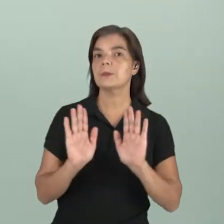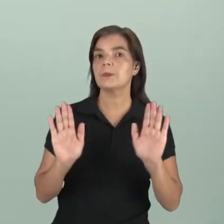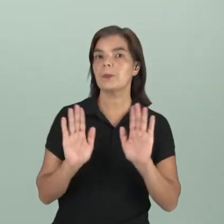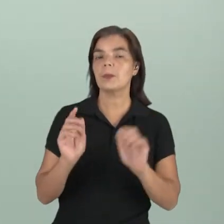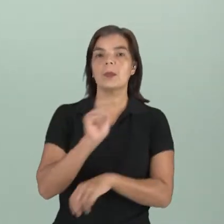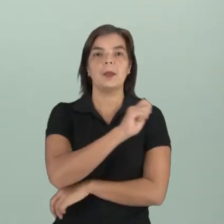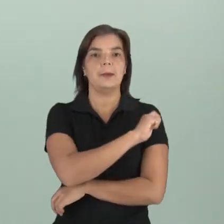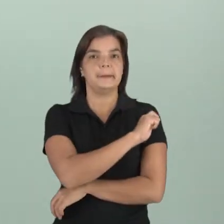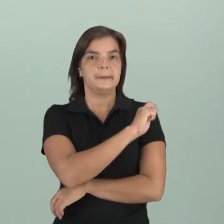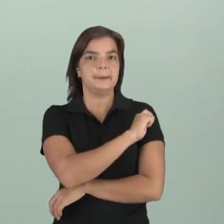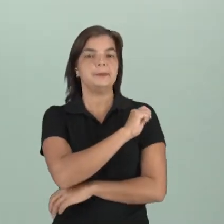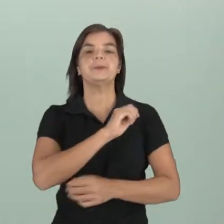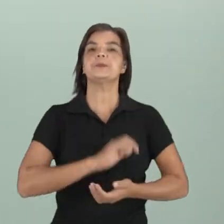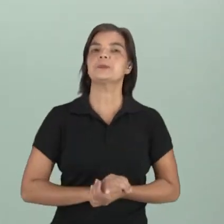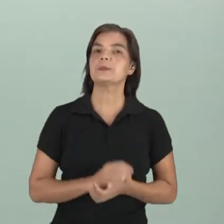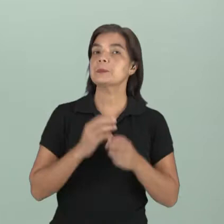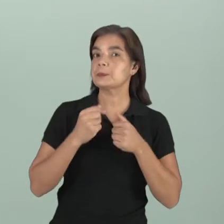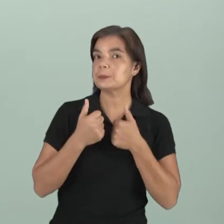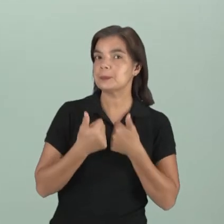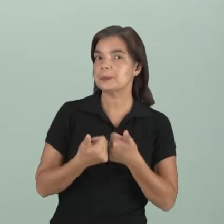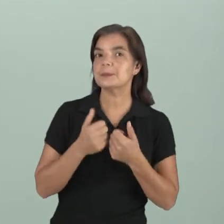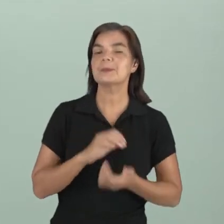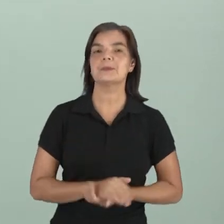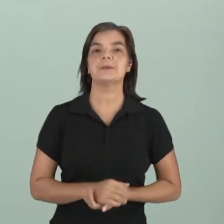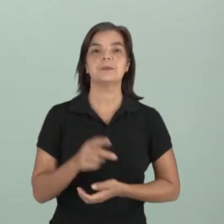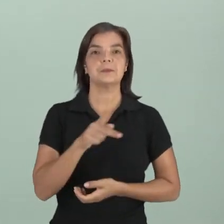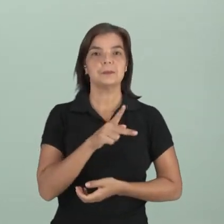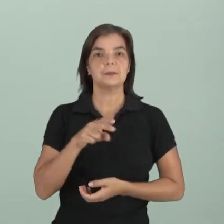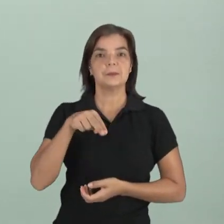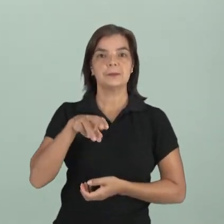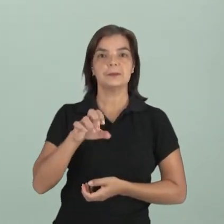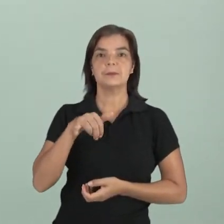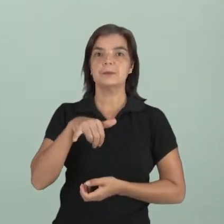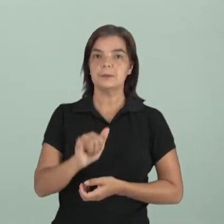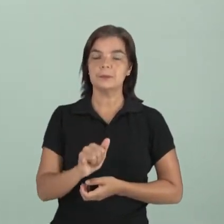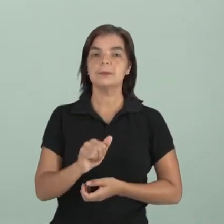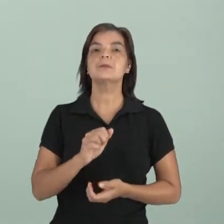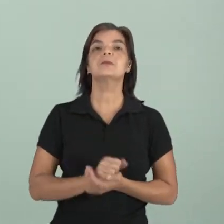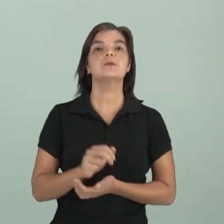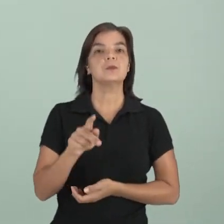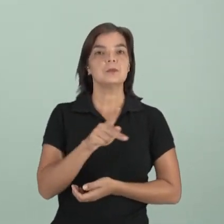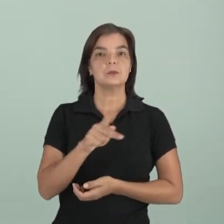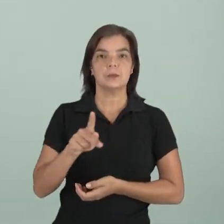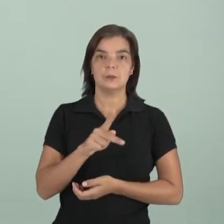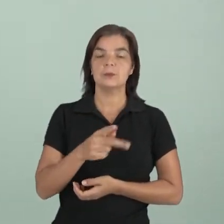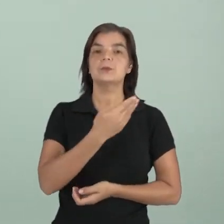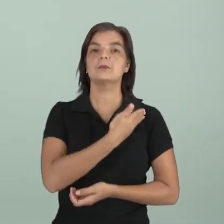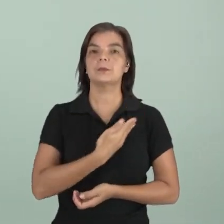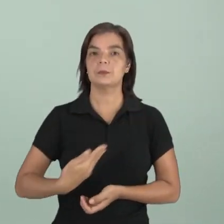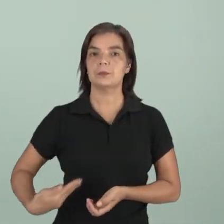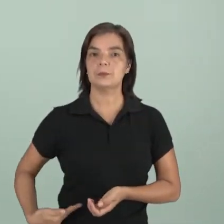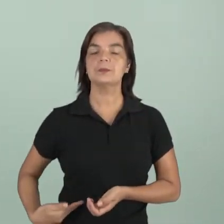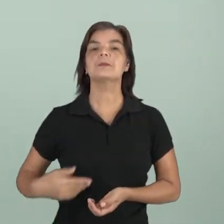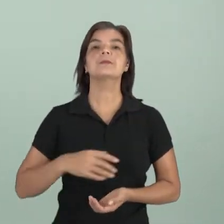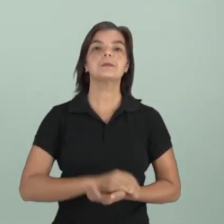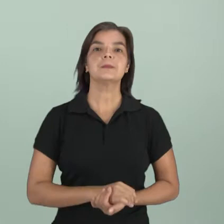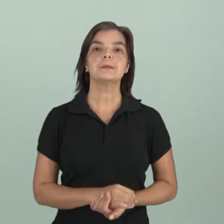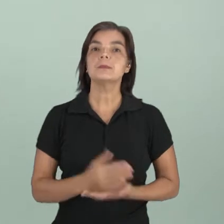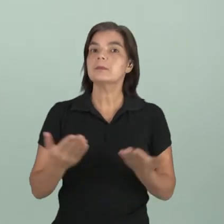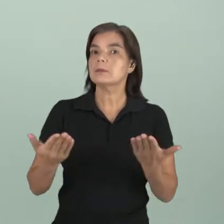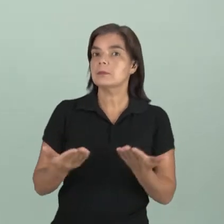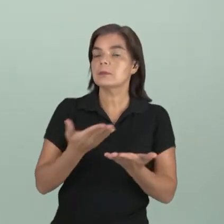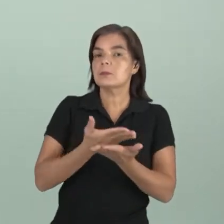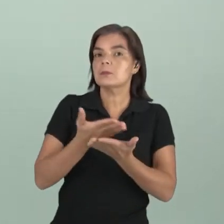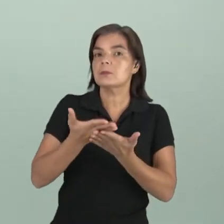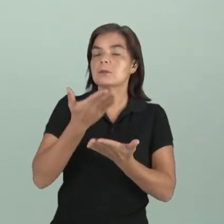Olá, aluno e aluna, tudo bem com você? Sou o professor Ney Araújo, professor da Rede Pública de Ensino.